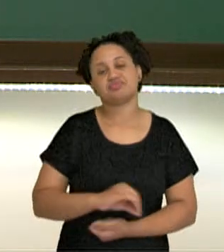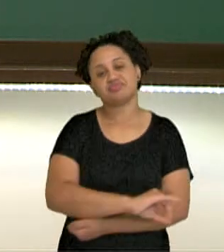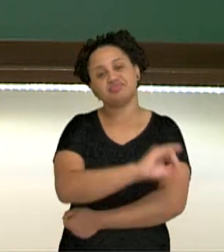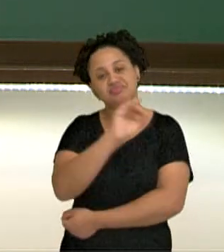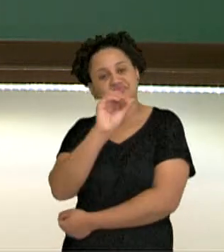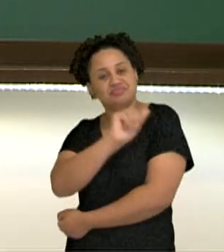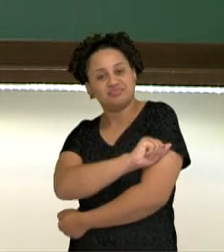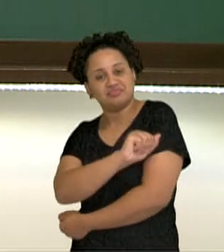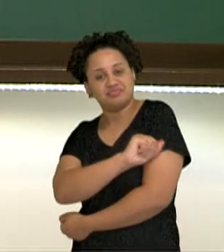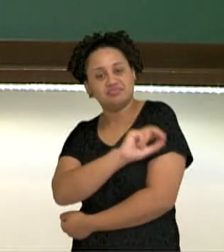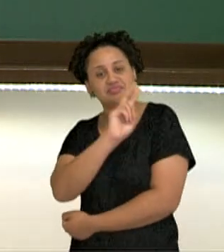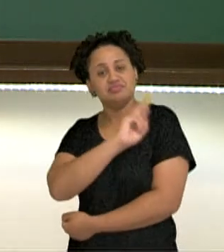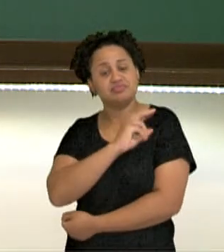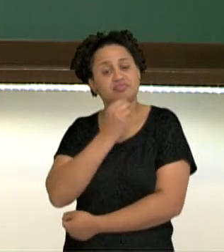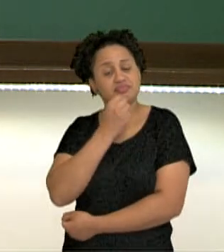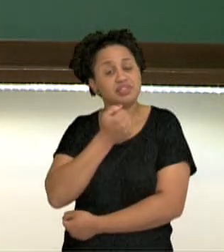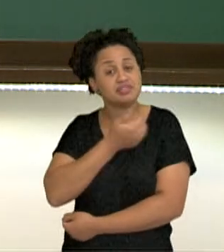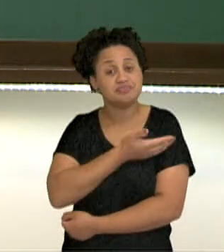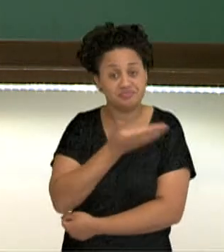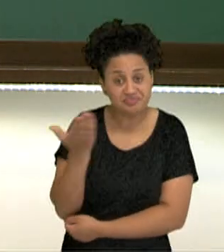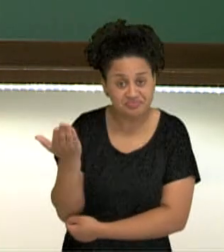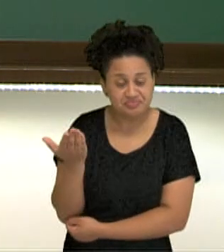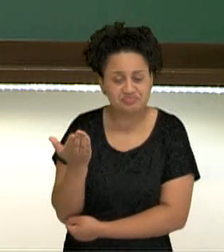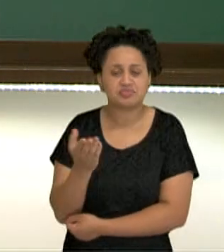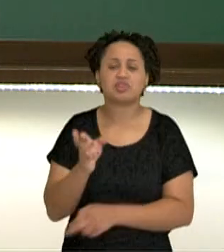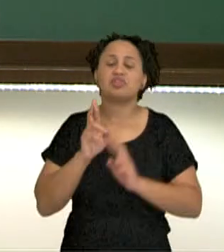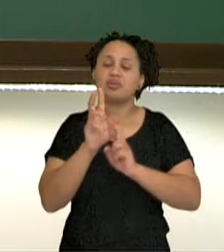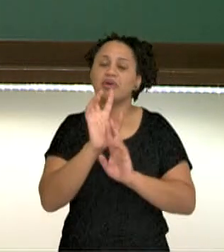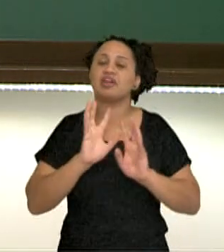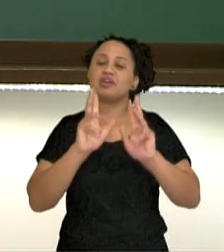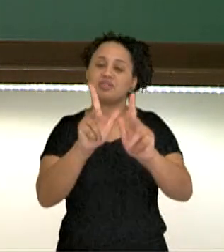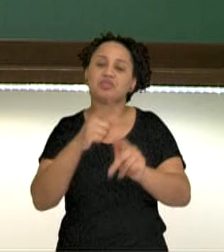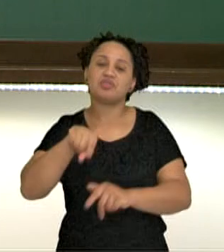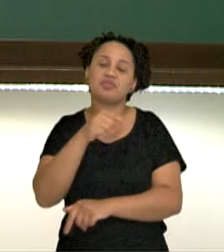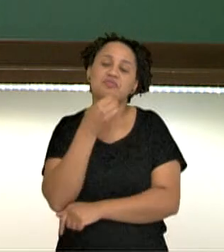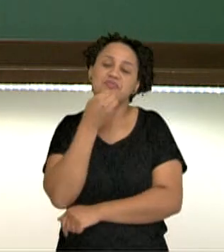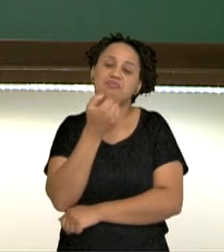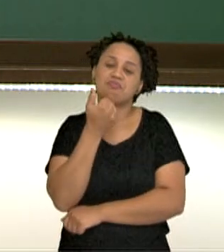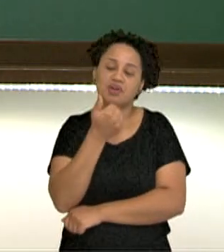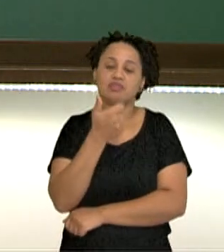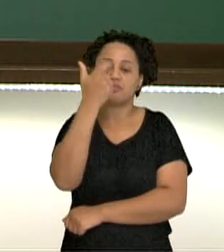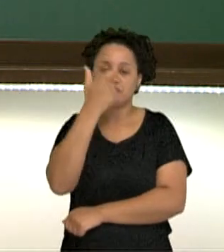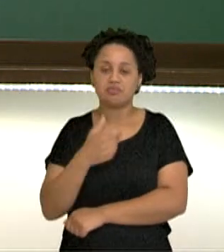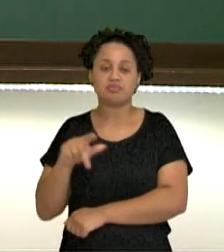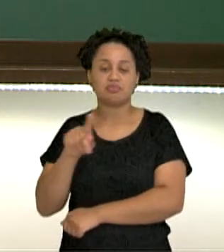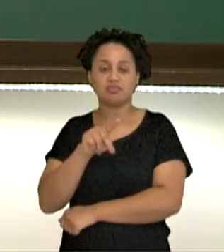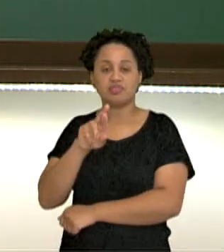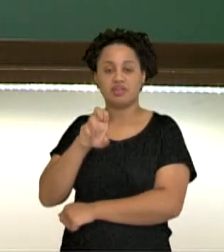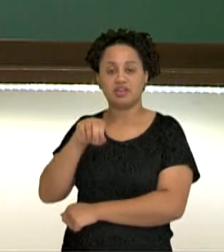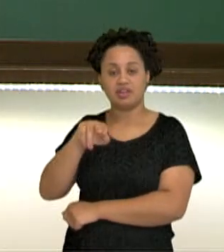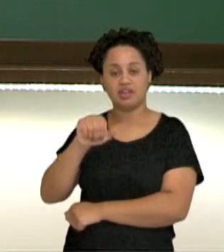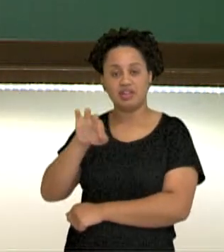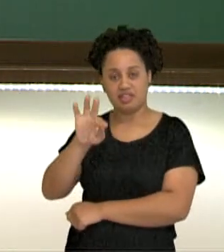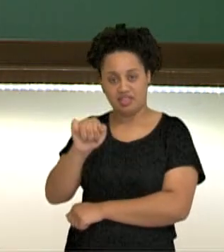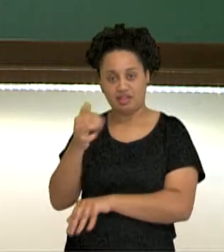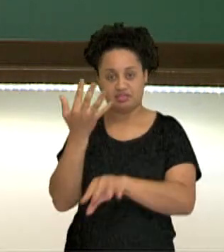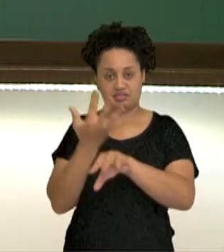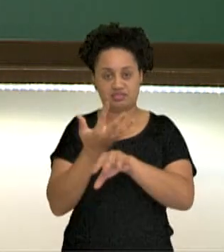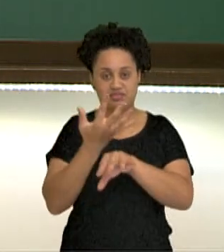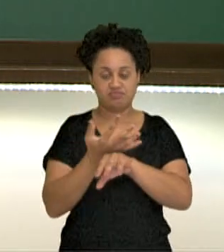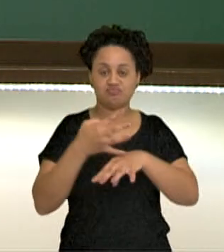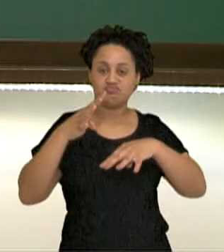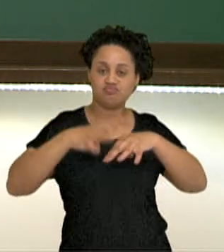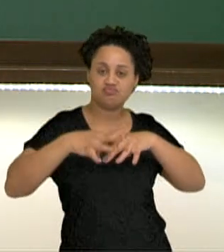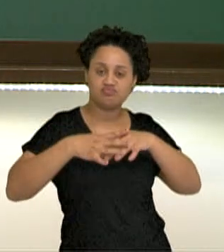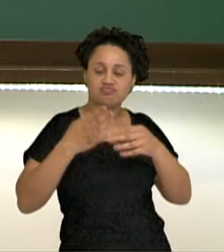Olá, estudantes da segunda série, tudo bem com vocês? Espero que estejam todos muito bem. Eu sou a professora Renata, da disciplina de Matemática,